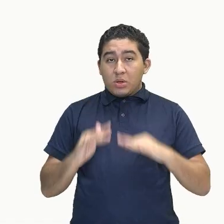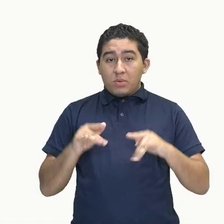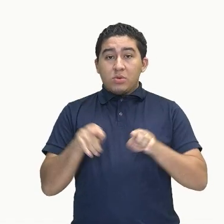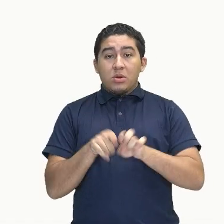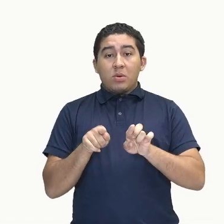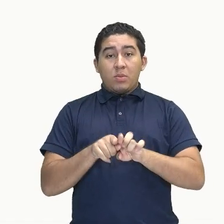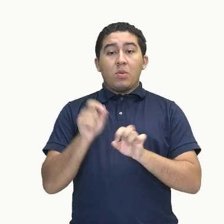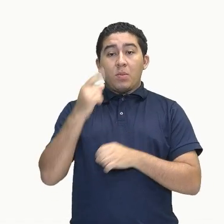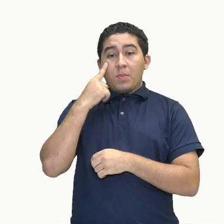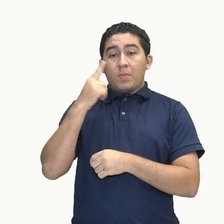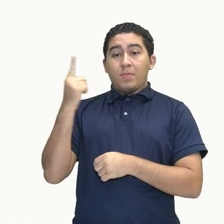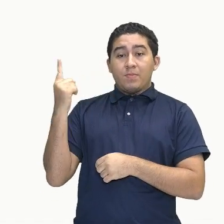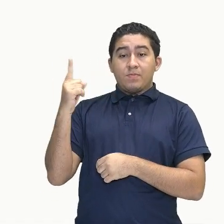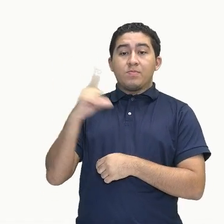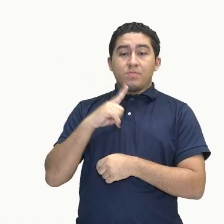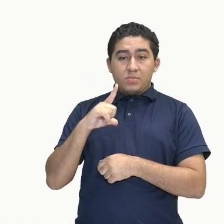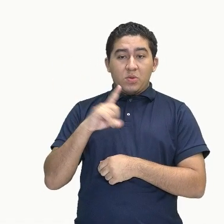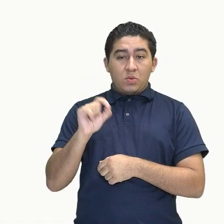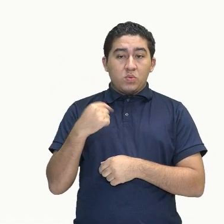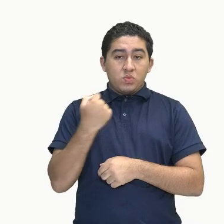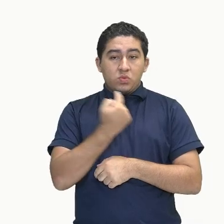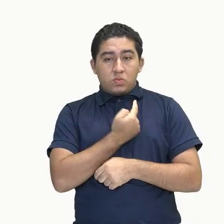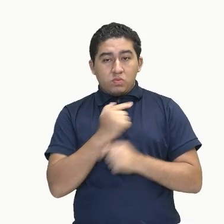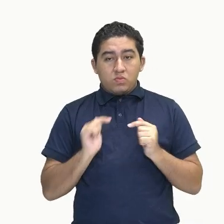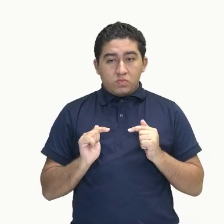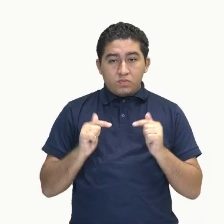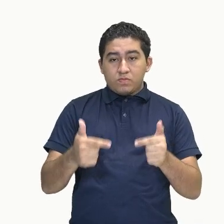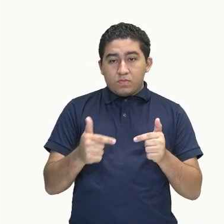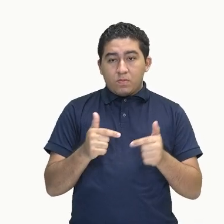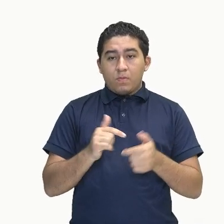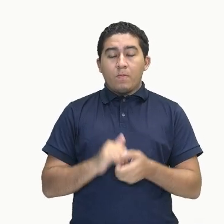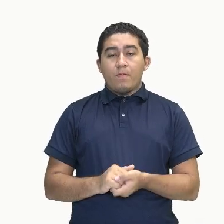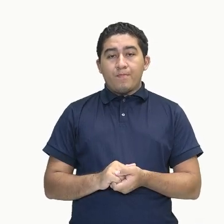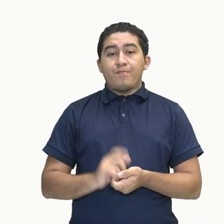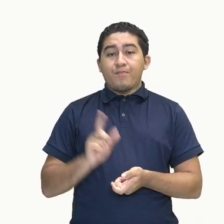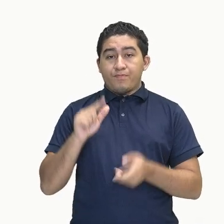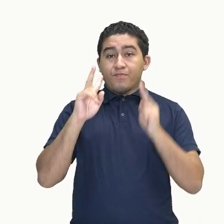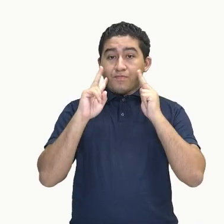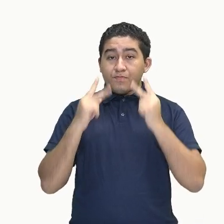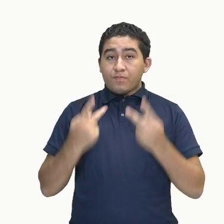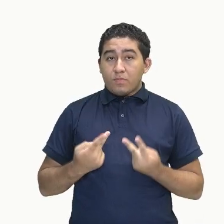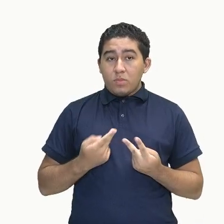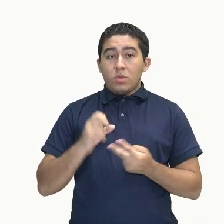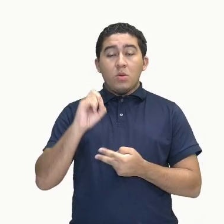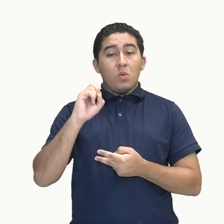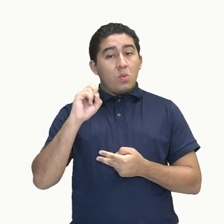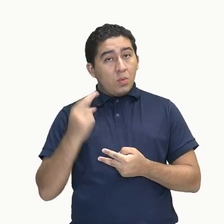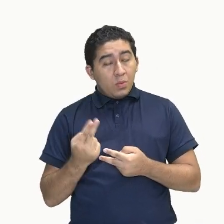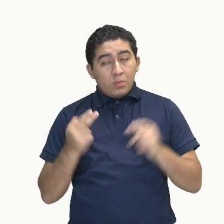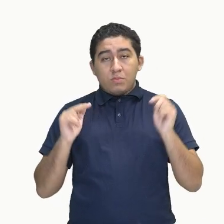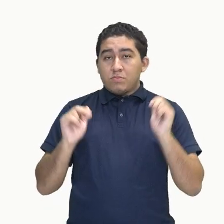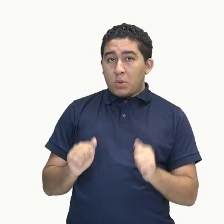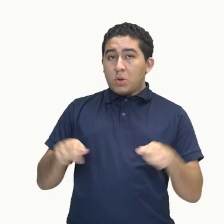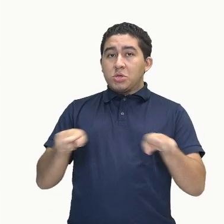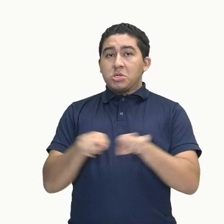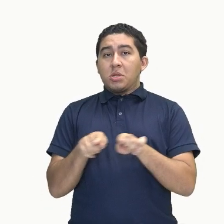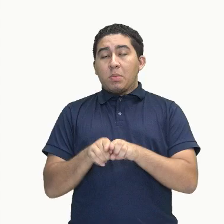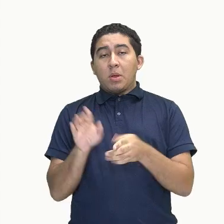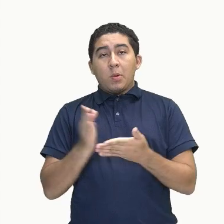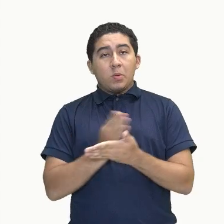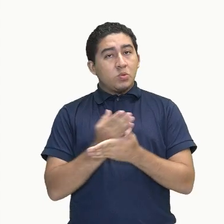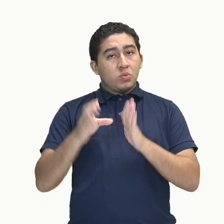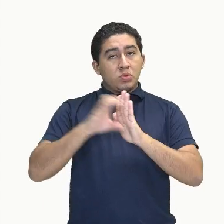também nós temos aqui as nossas ações, que é a ação humana. Ou, como pode vir também em alguns